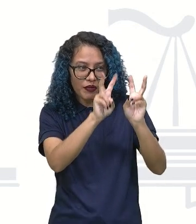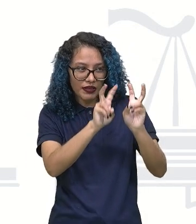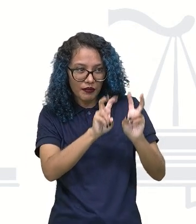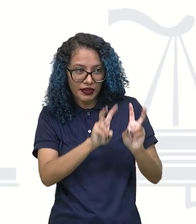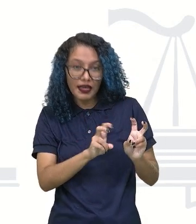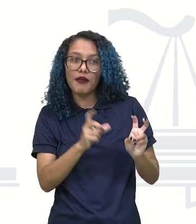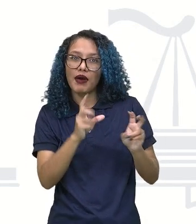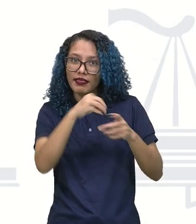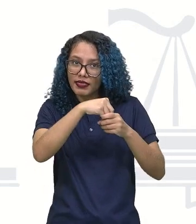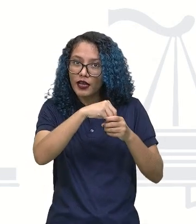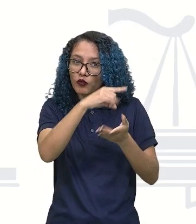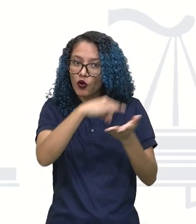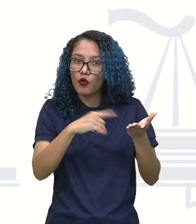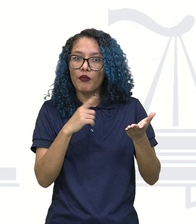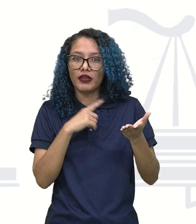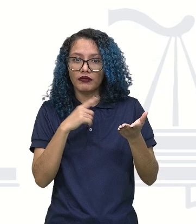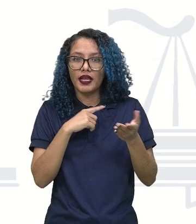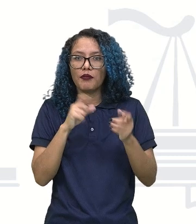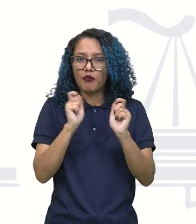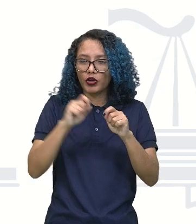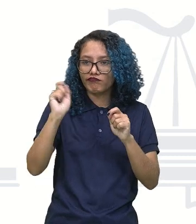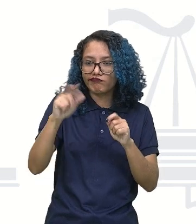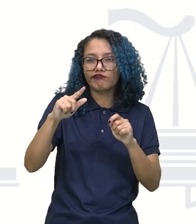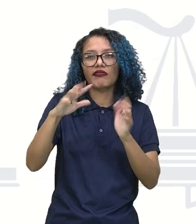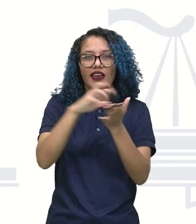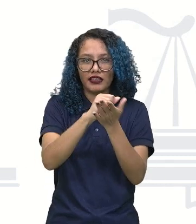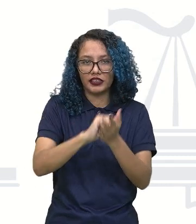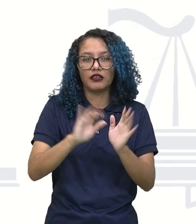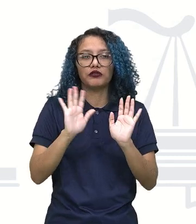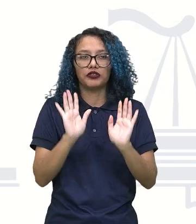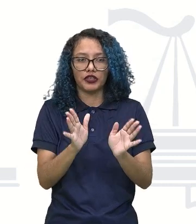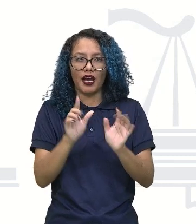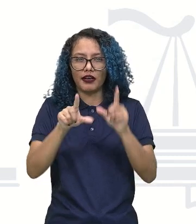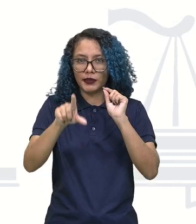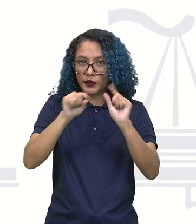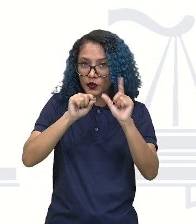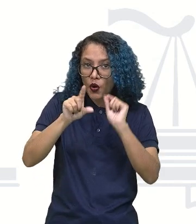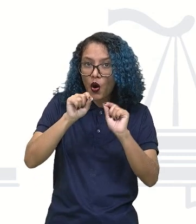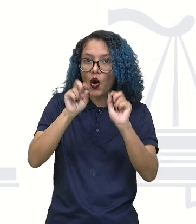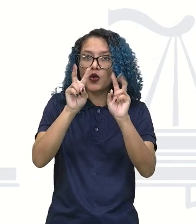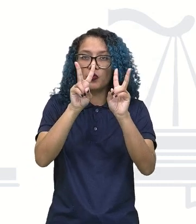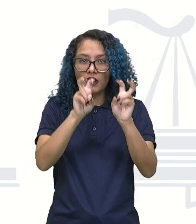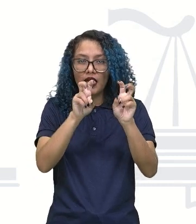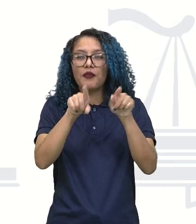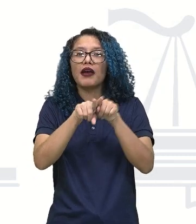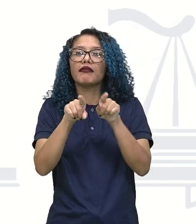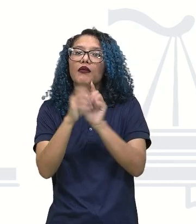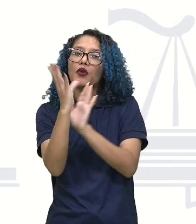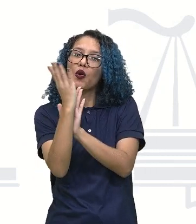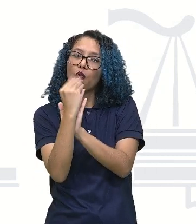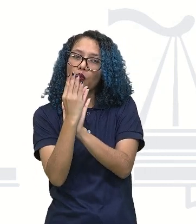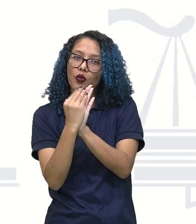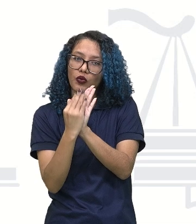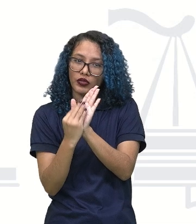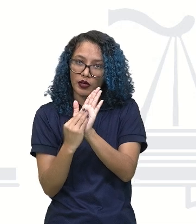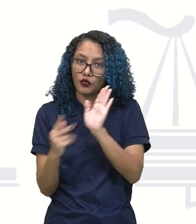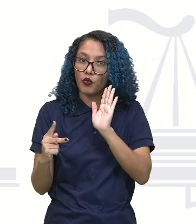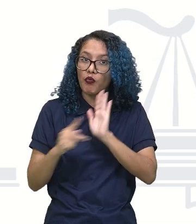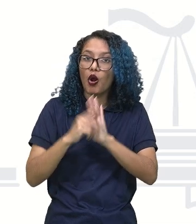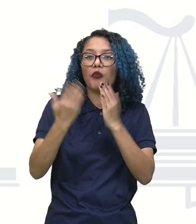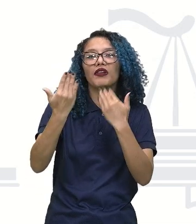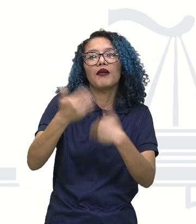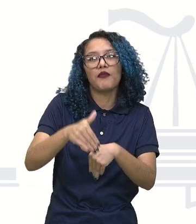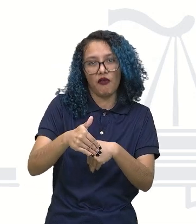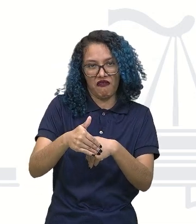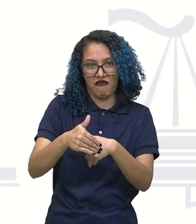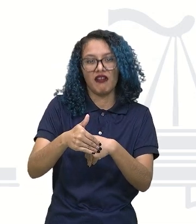já está cadastrado. E aí você vai escolher a unidade temática e o conteúdo também apresentado dessa avaliação